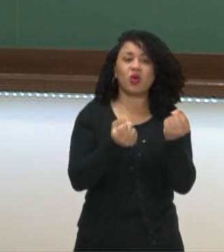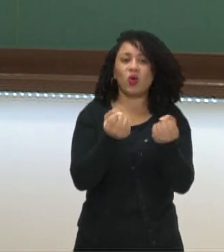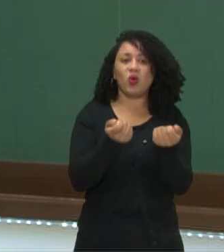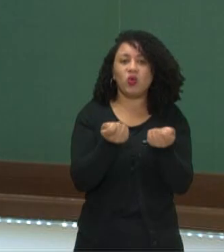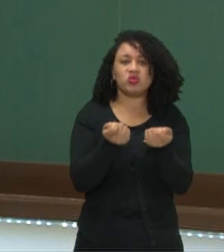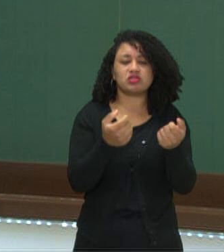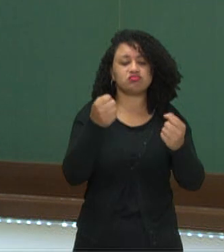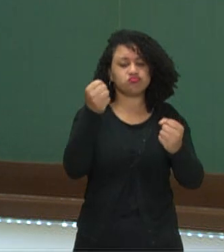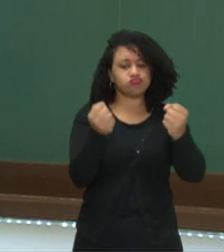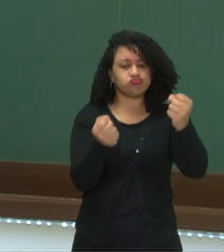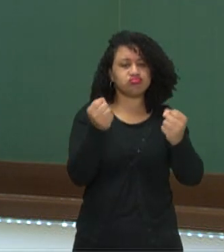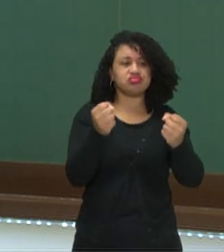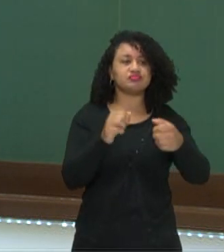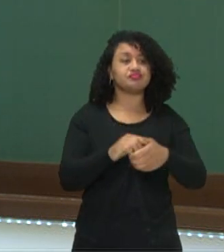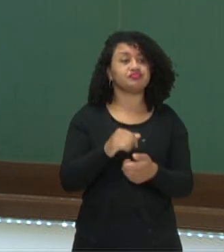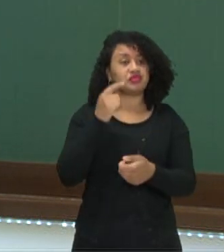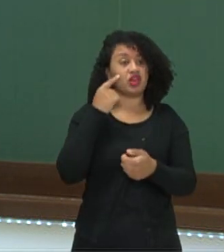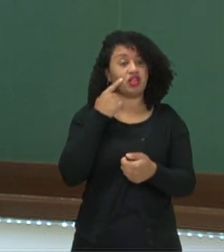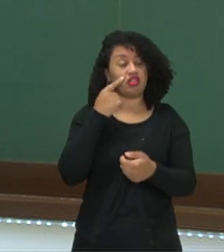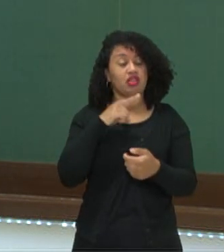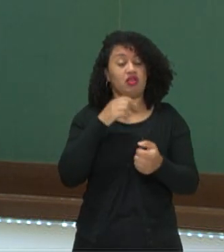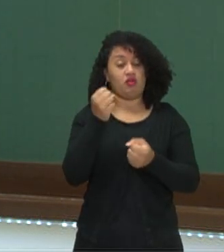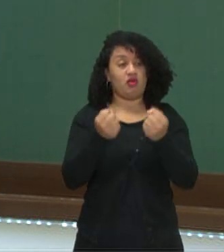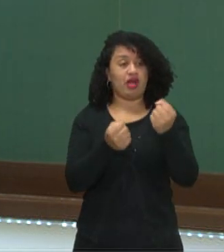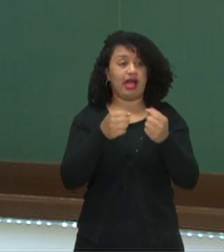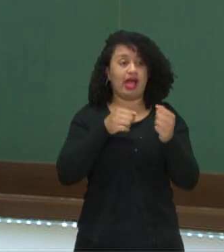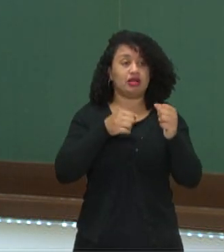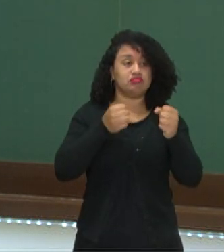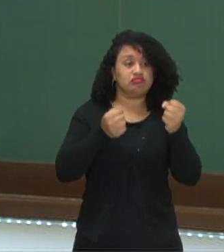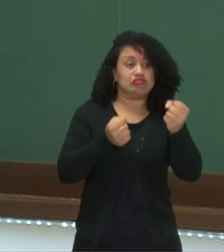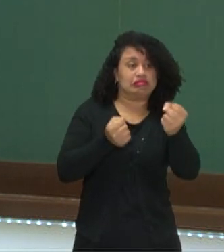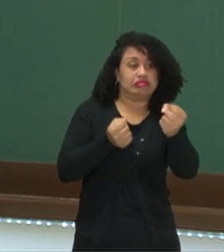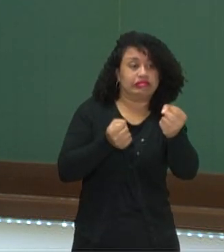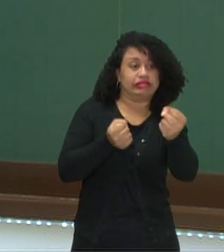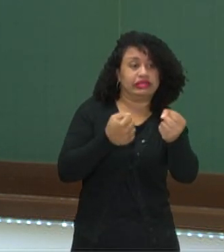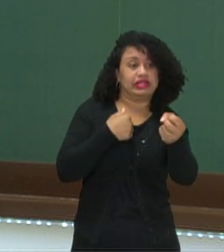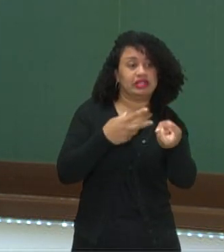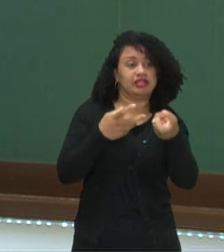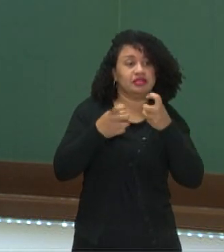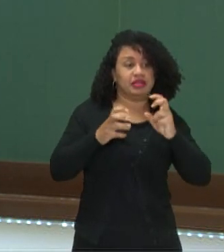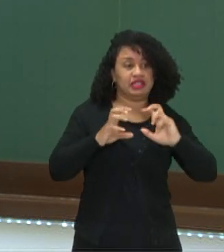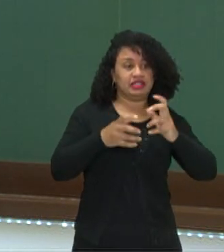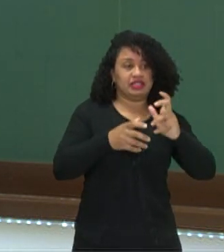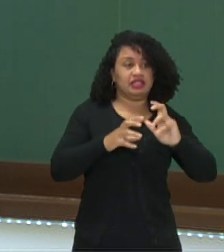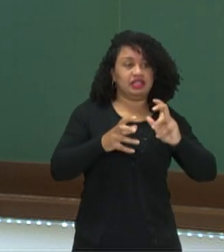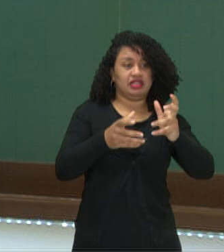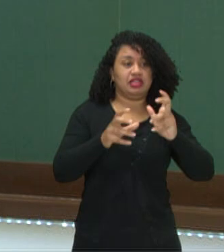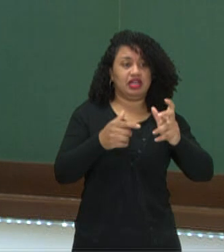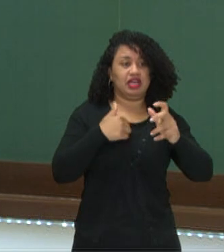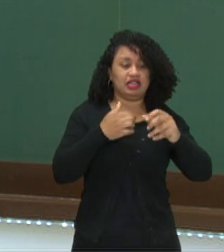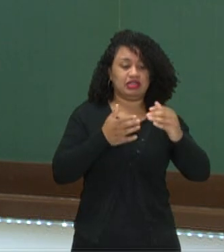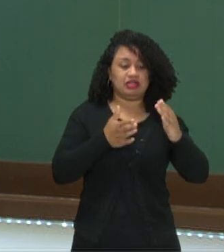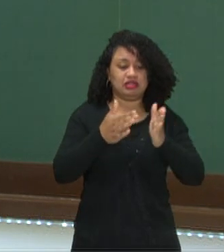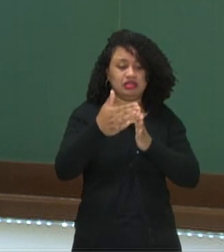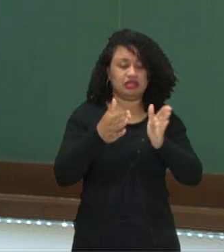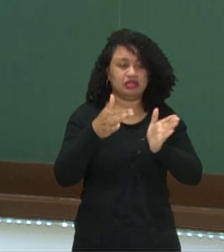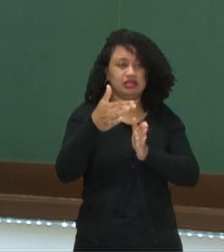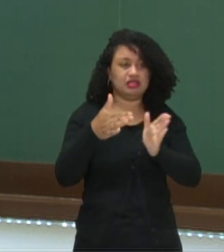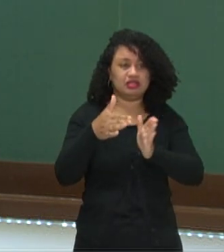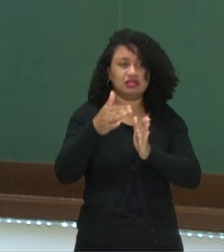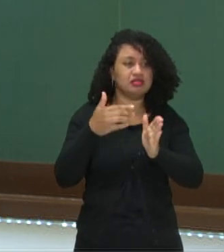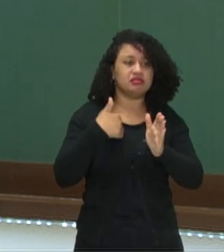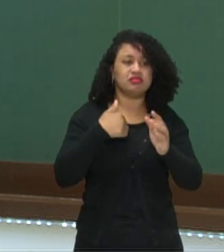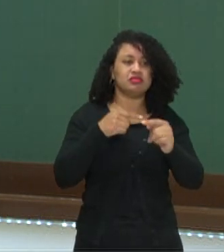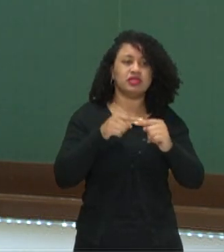aqui, né? Por exemplo, um carro que ele está aquaplanando, né? Percebam que as rodas dele estão para uma direção que não